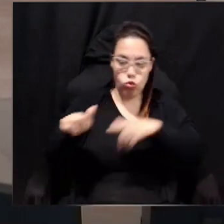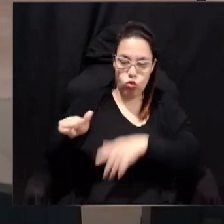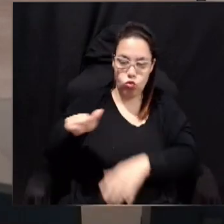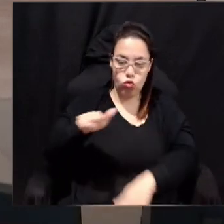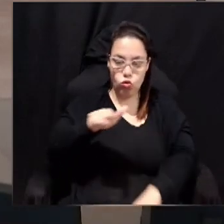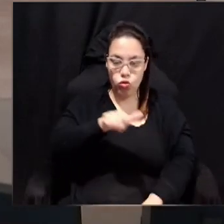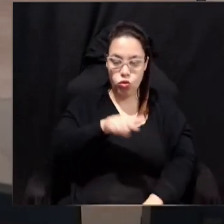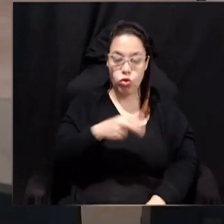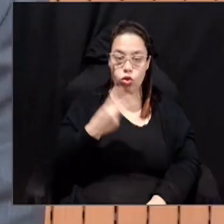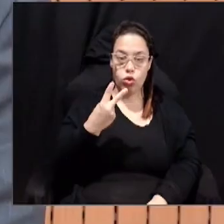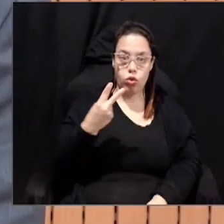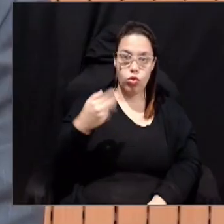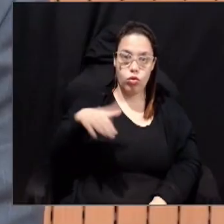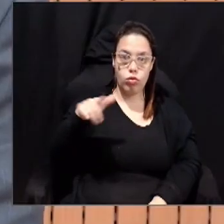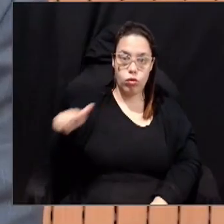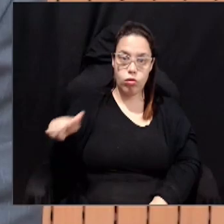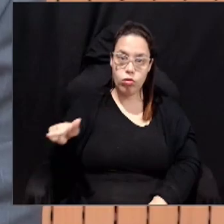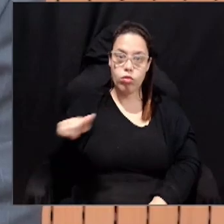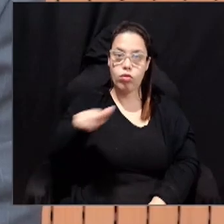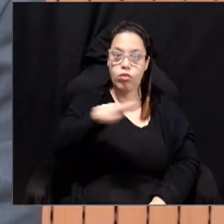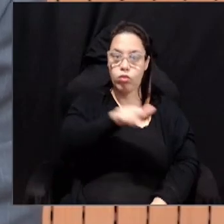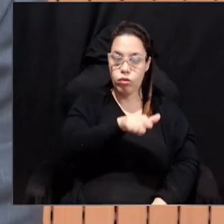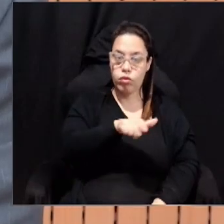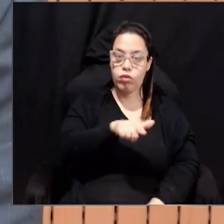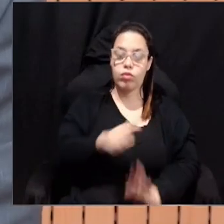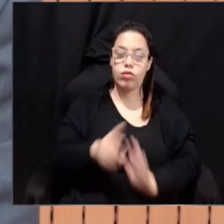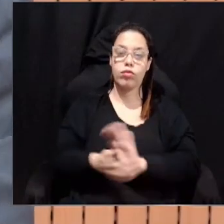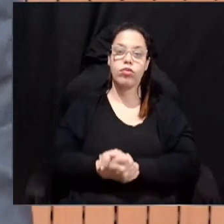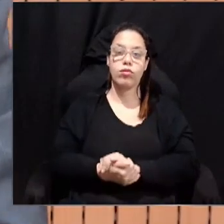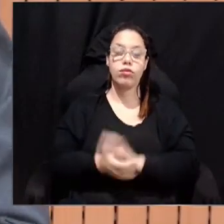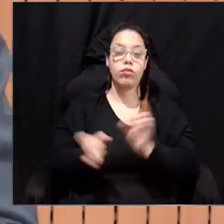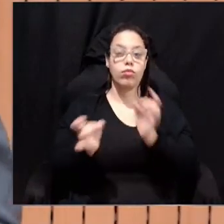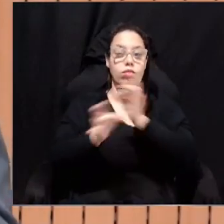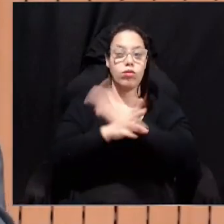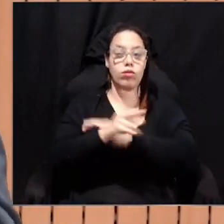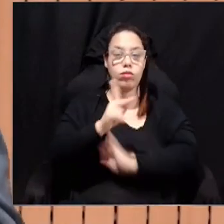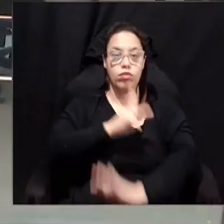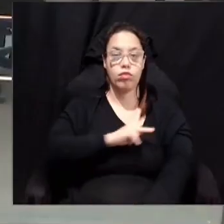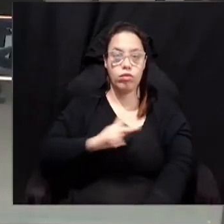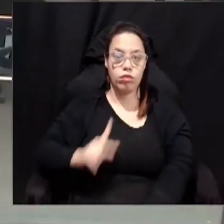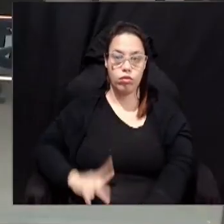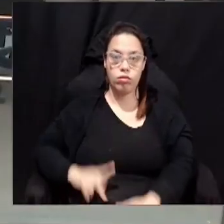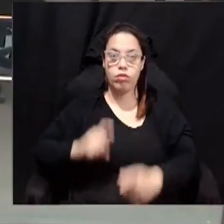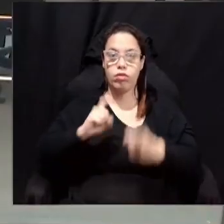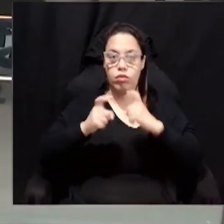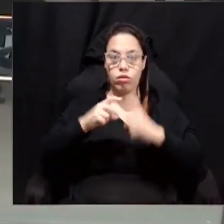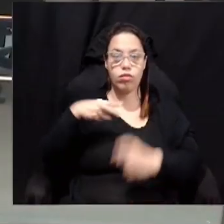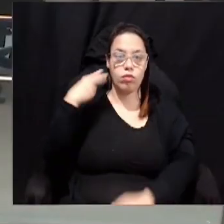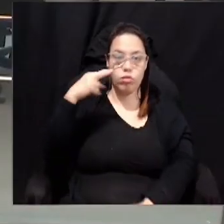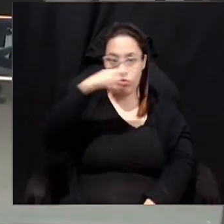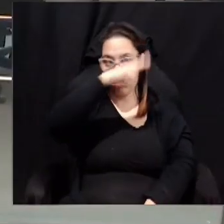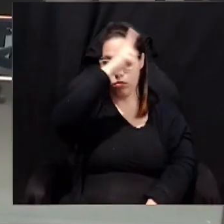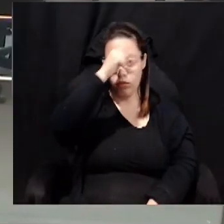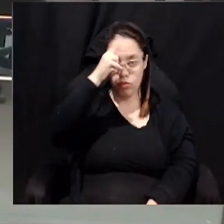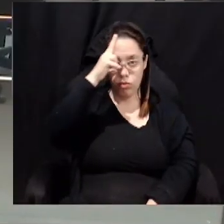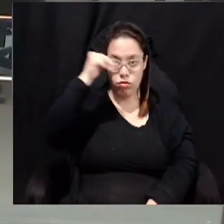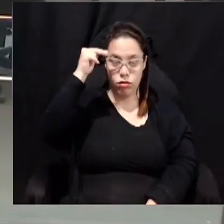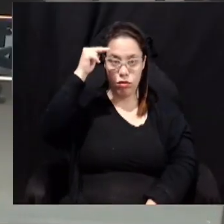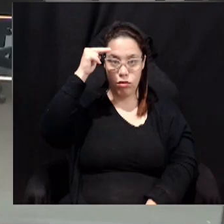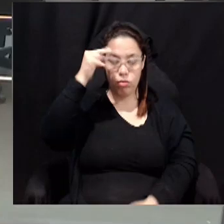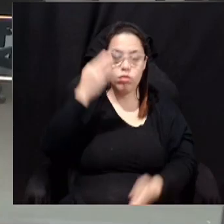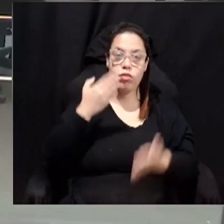2 vezes na semana. Após o encerramento, o presidente da reunião, vereador Nick Schneider, comenta sobre